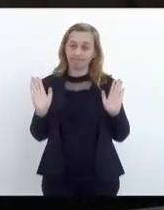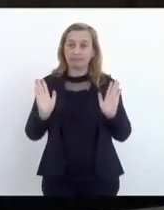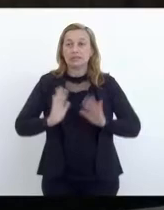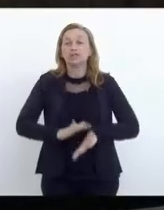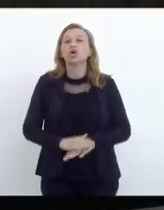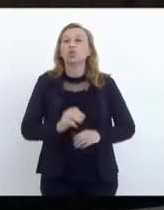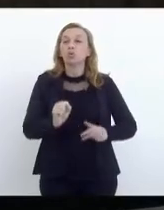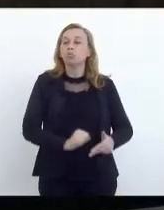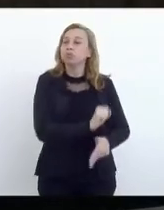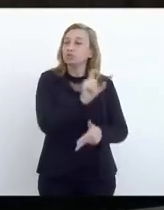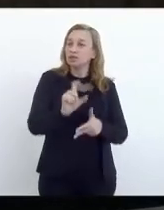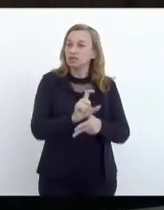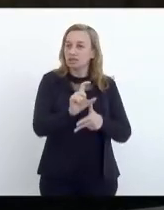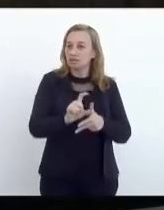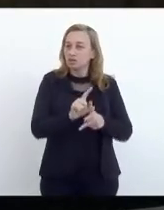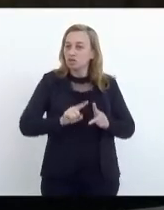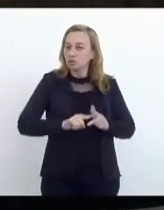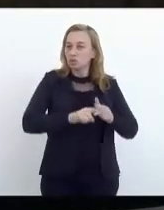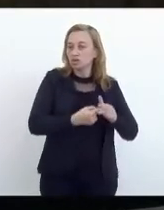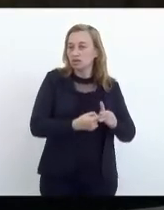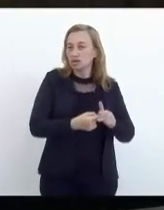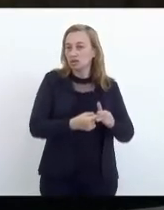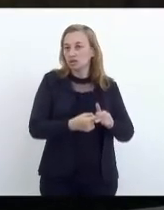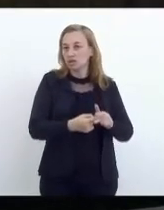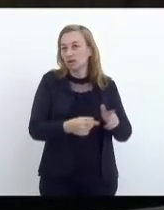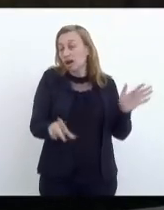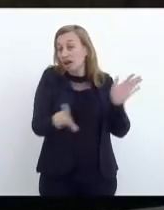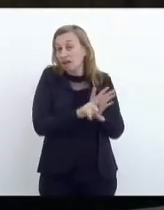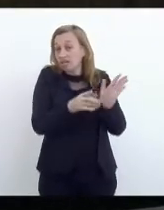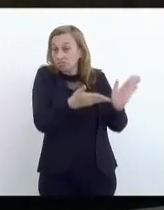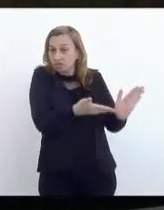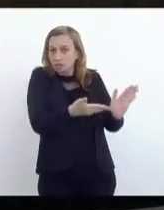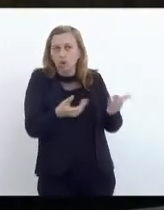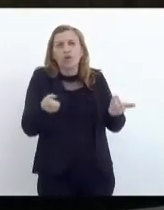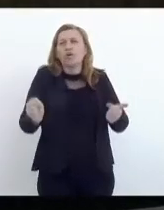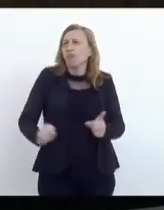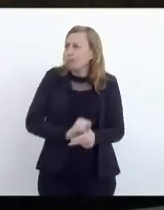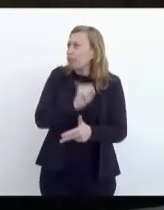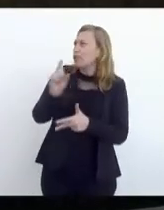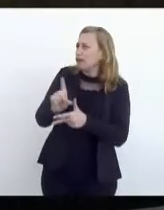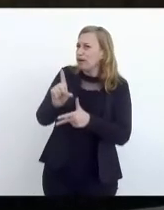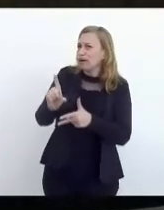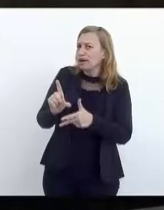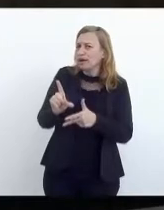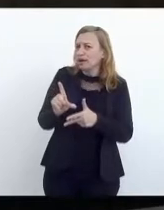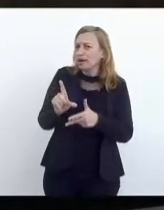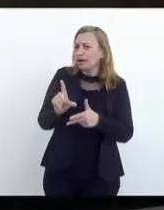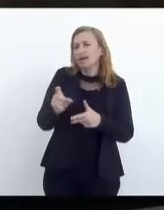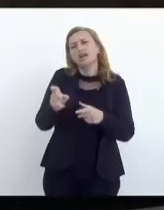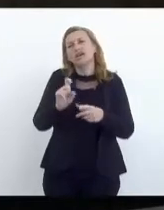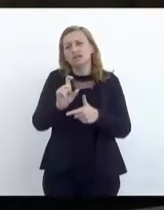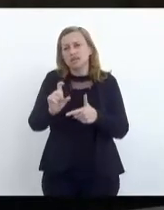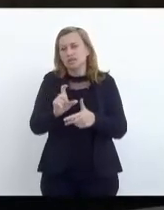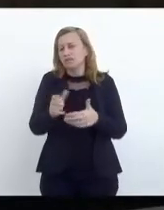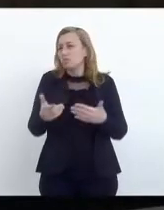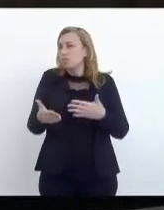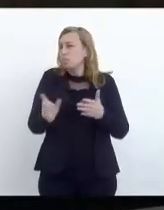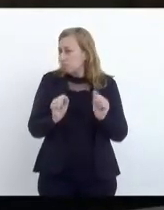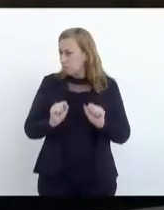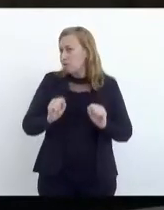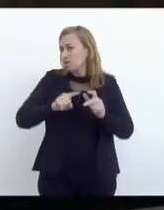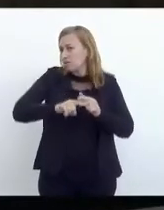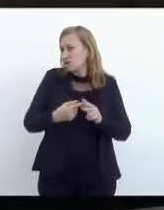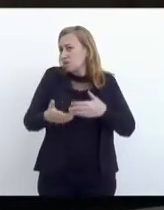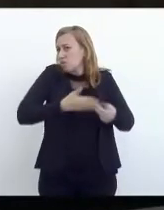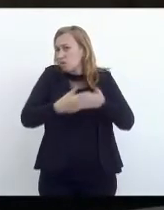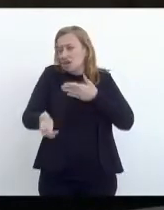O Poder Executivo regulamentará a presente lei. O Poder Executivo pode regulamentar qualquer lei, né? Mas, como eu estou